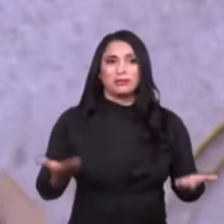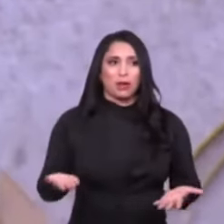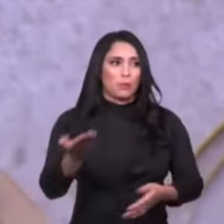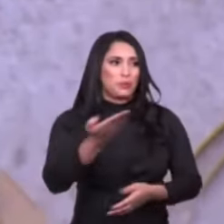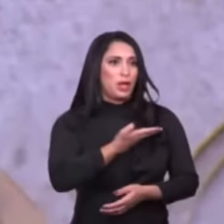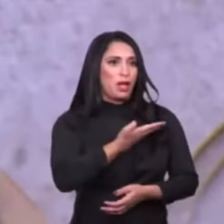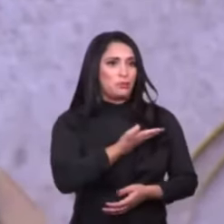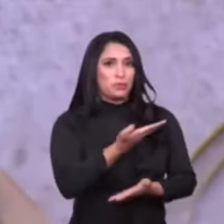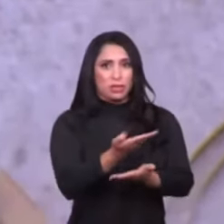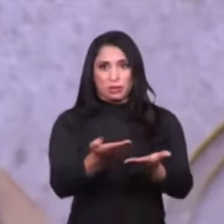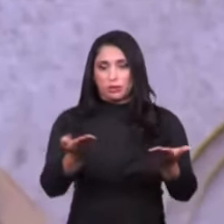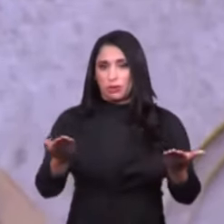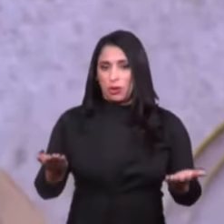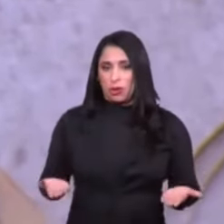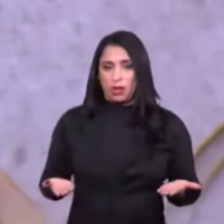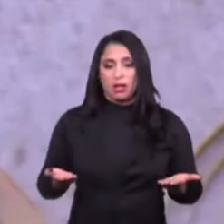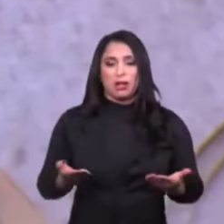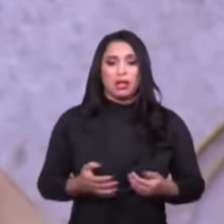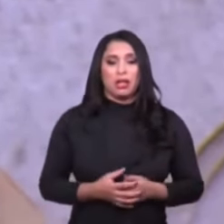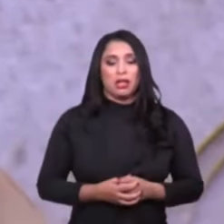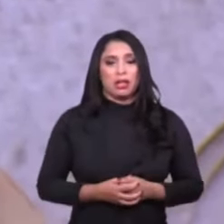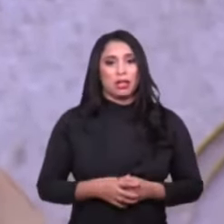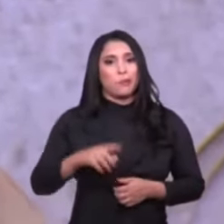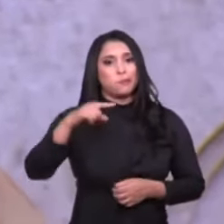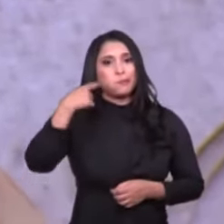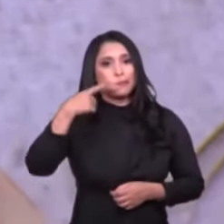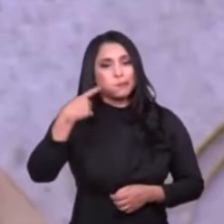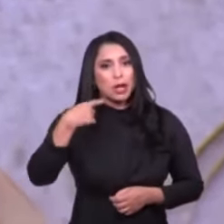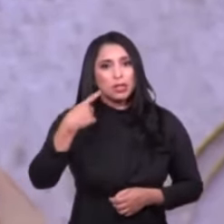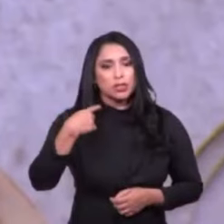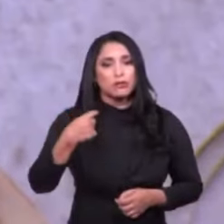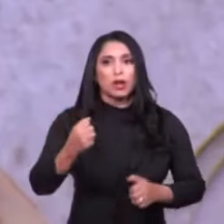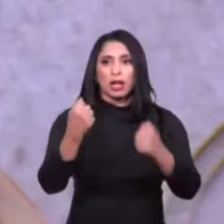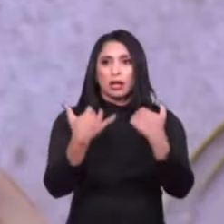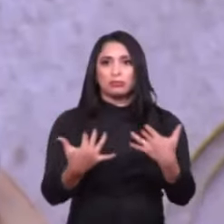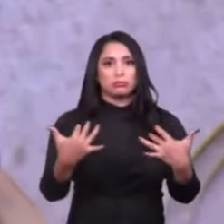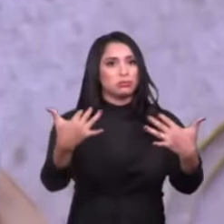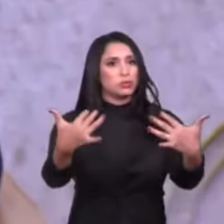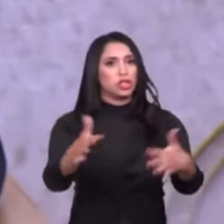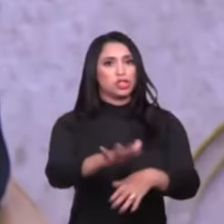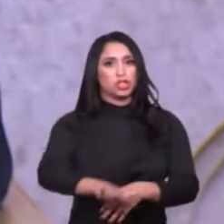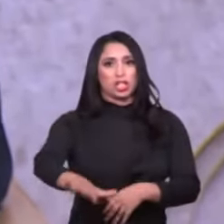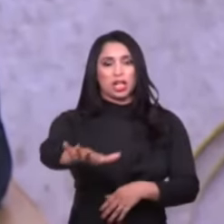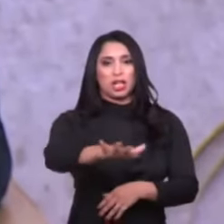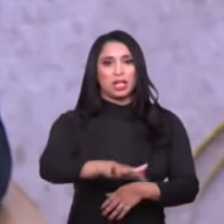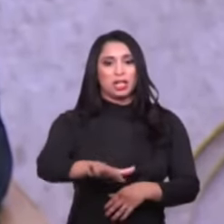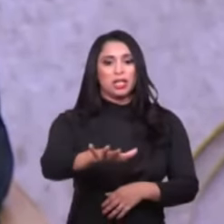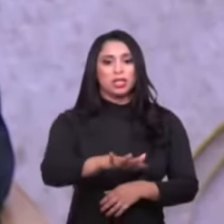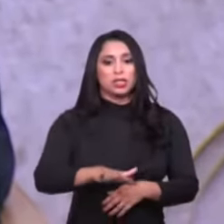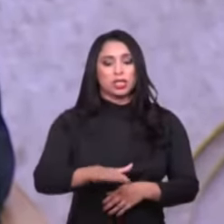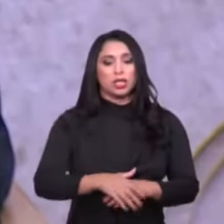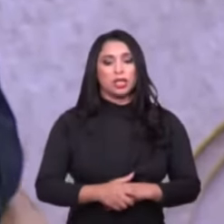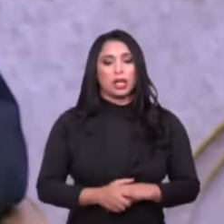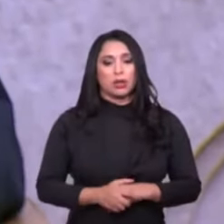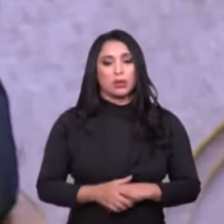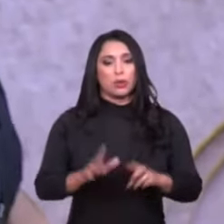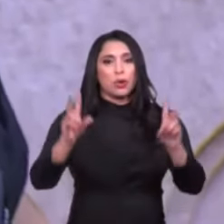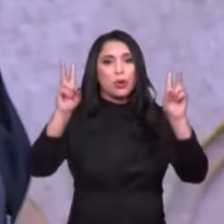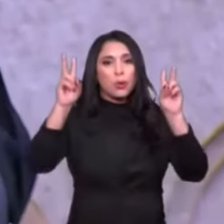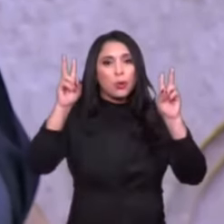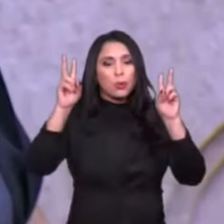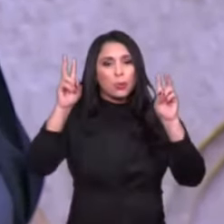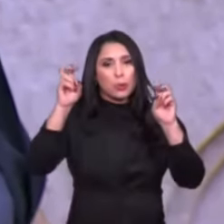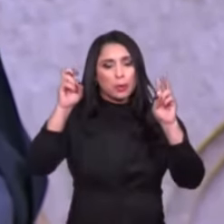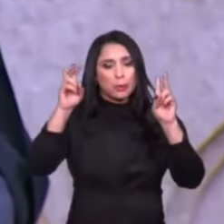prezados colegas, prezados advogados e público em geral, vou usar uma expressão cara